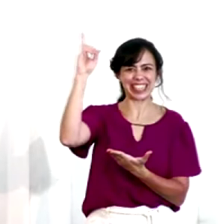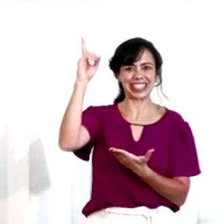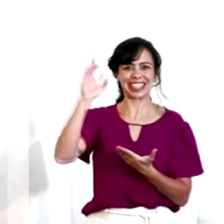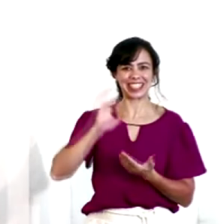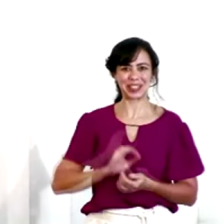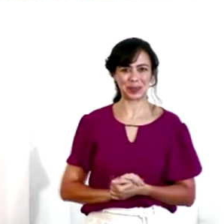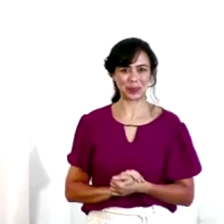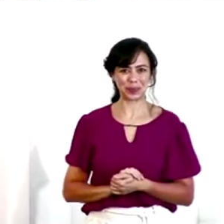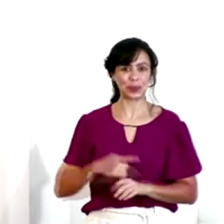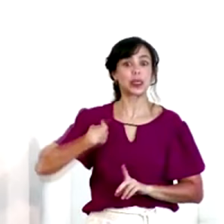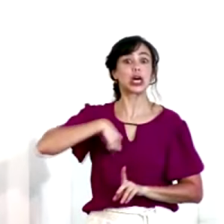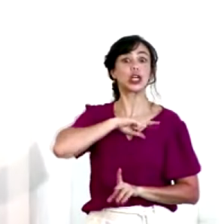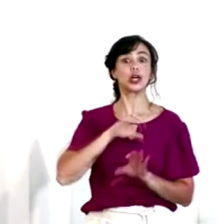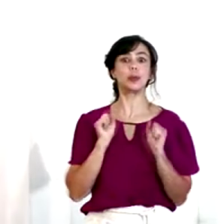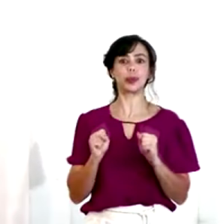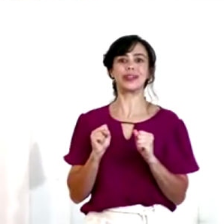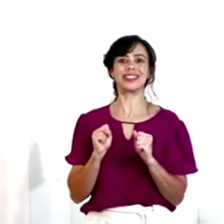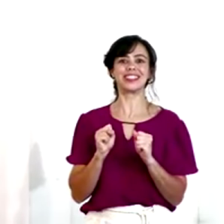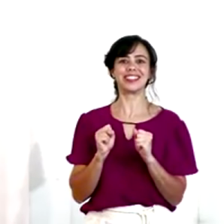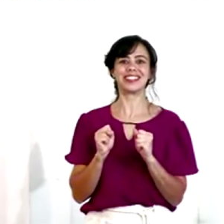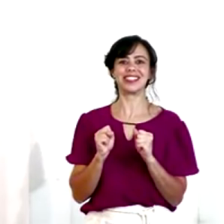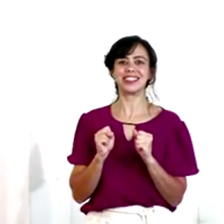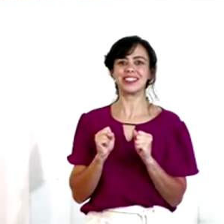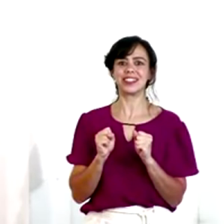Nós podemos recorrer a Deus,